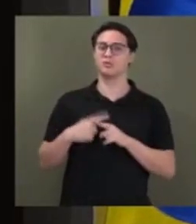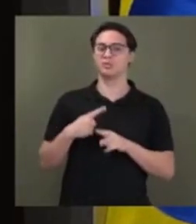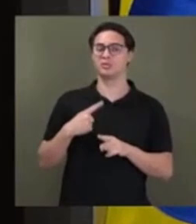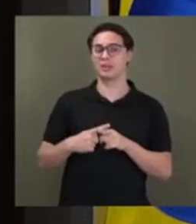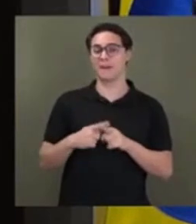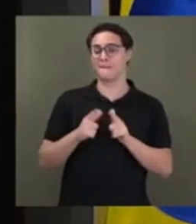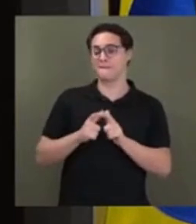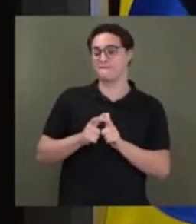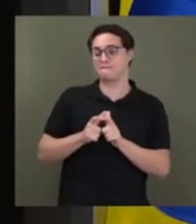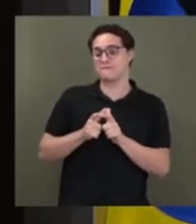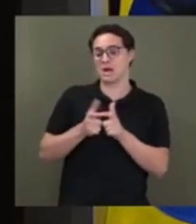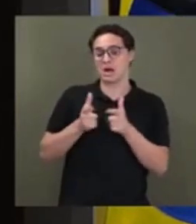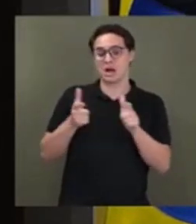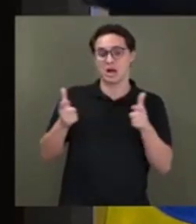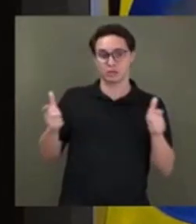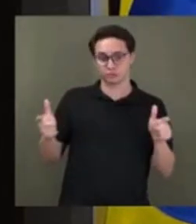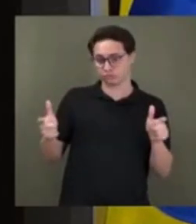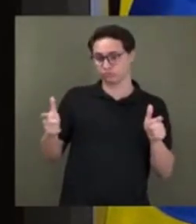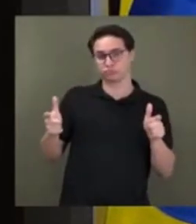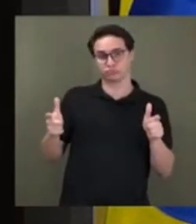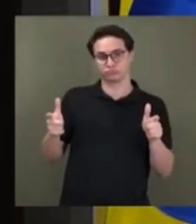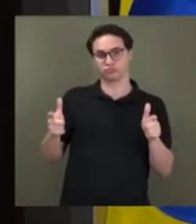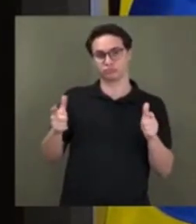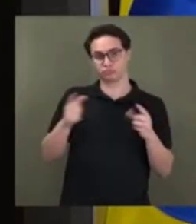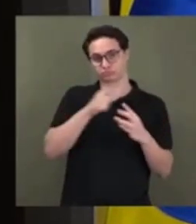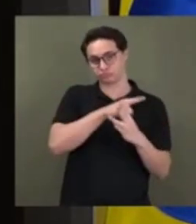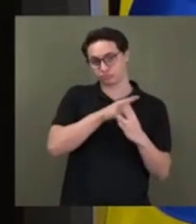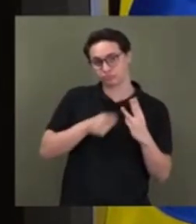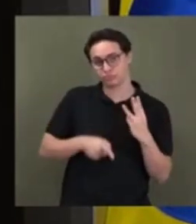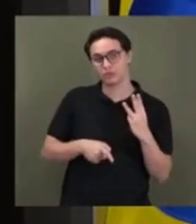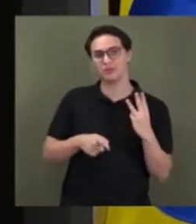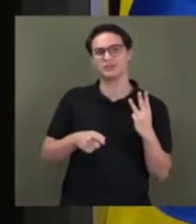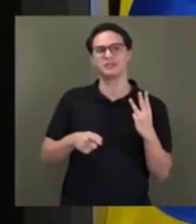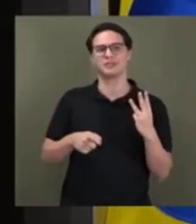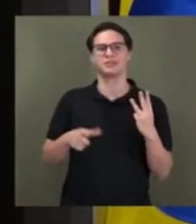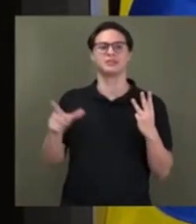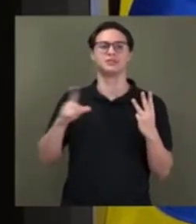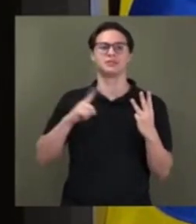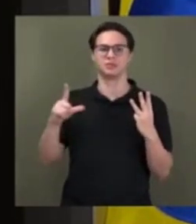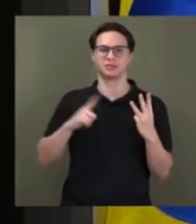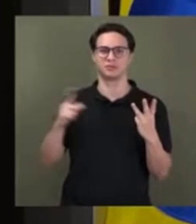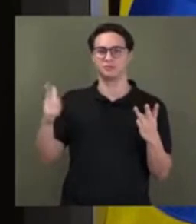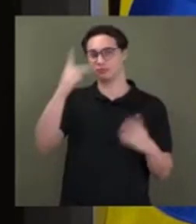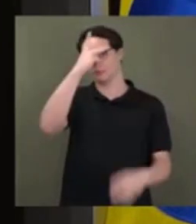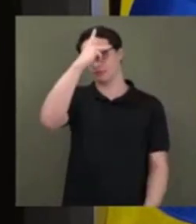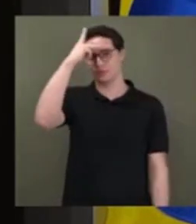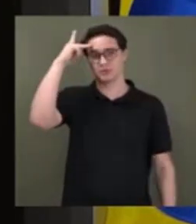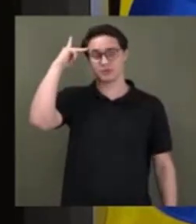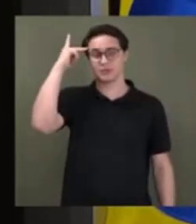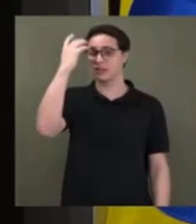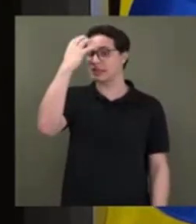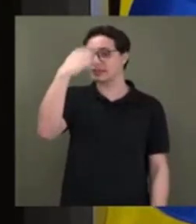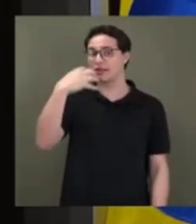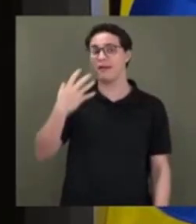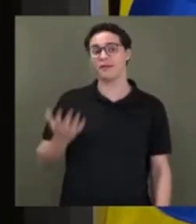imensa maioria dessas categorias profissionais é composta por pessoas sérias,